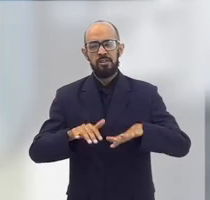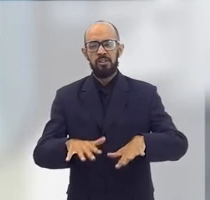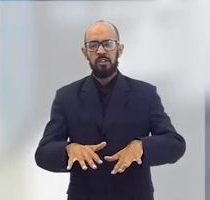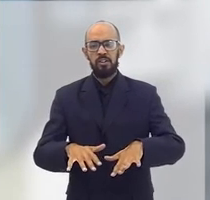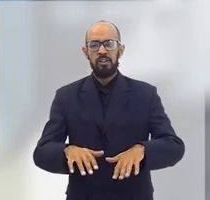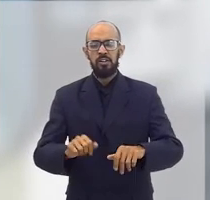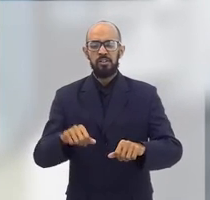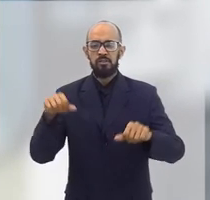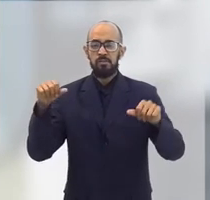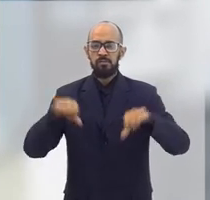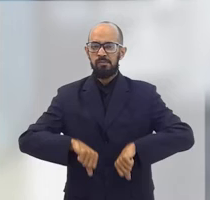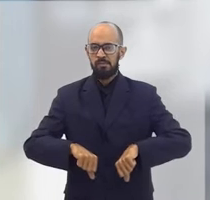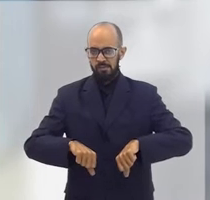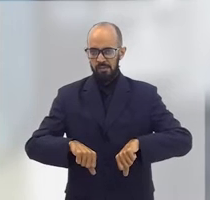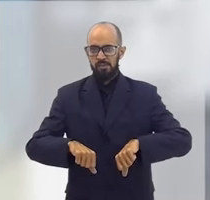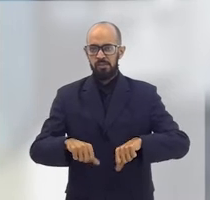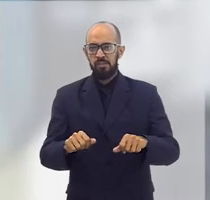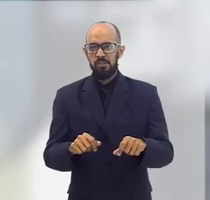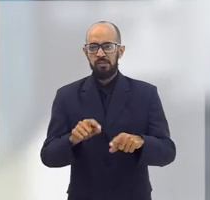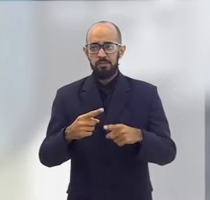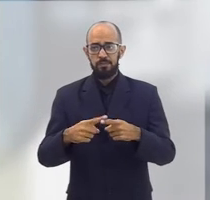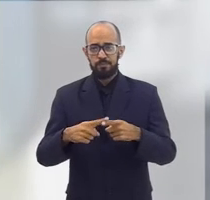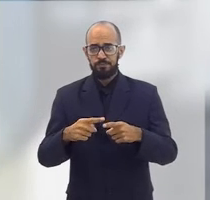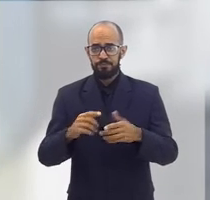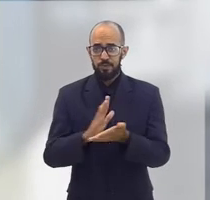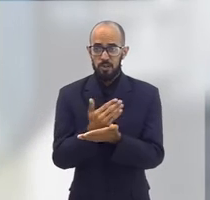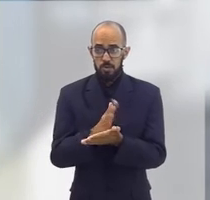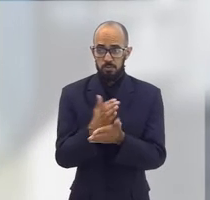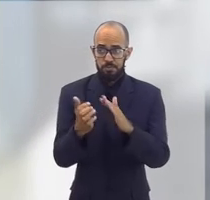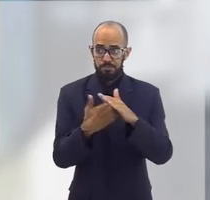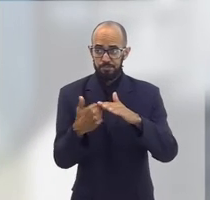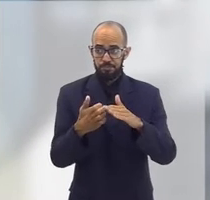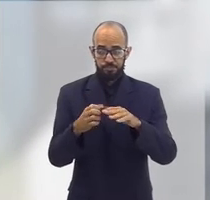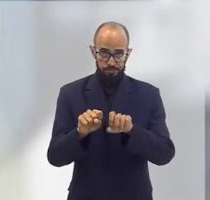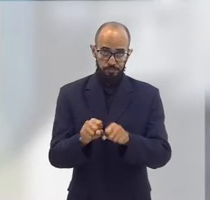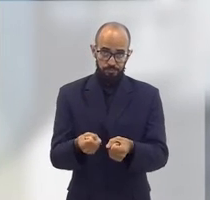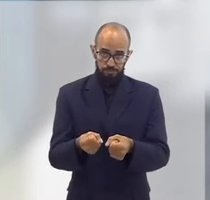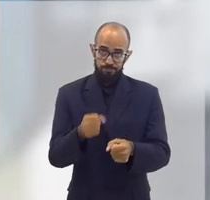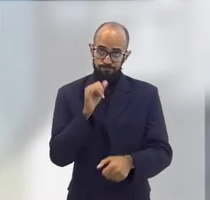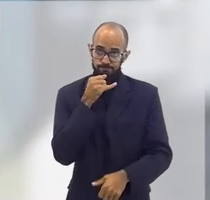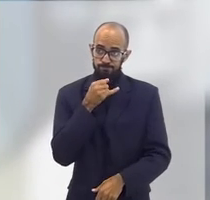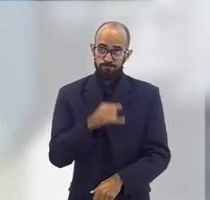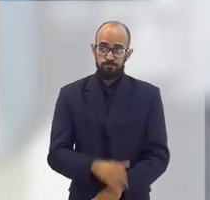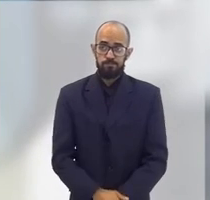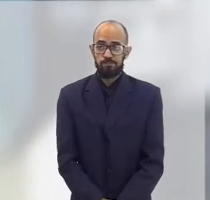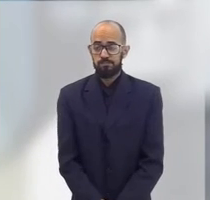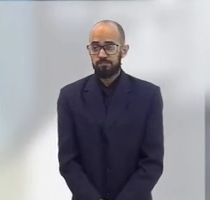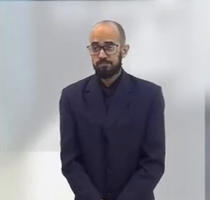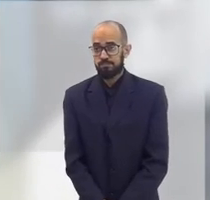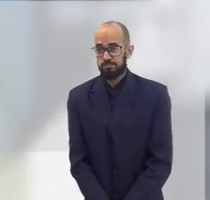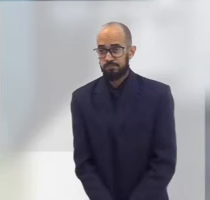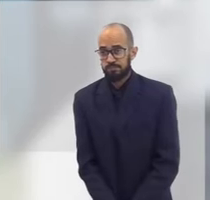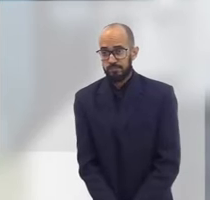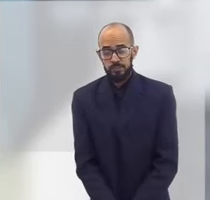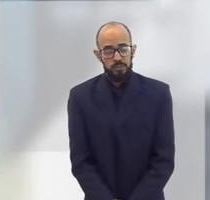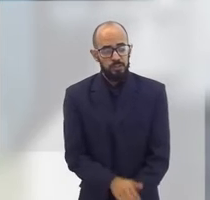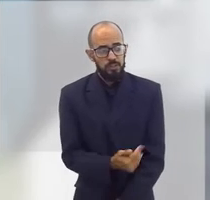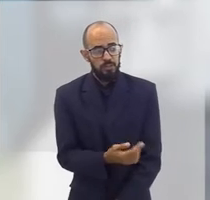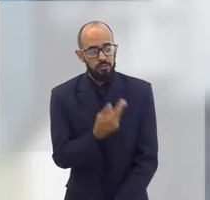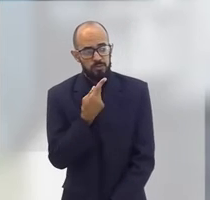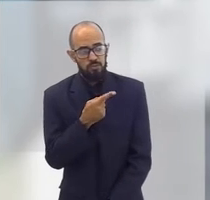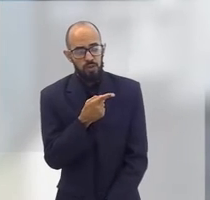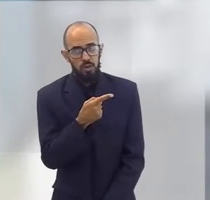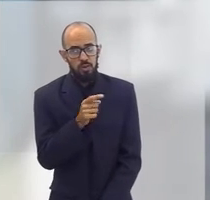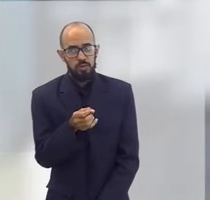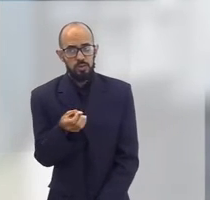acelerou sua insolvência e seu inadimplemento. Ou seja, muitas empresas sucumbiram ao longo desse processo, infelizmente. Falando desse novo, vocês falam